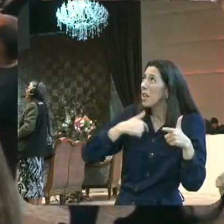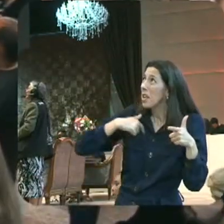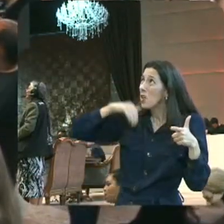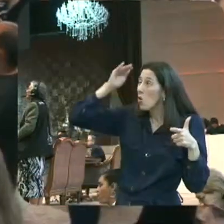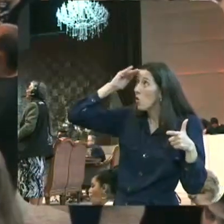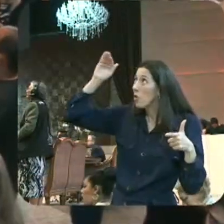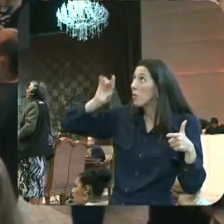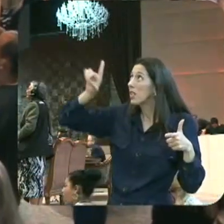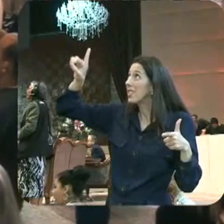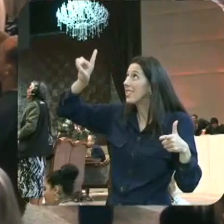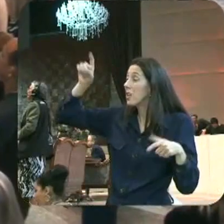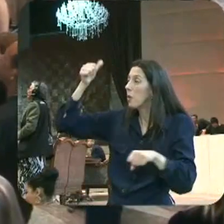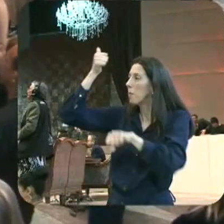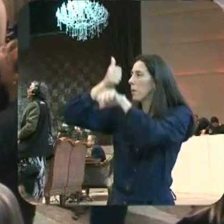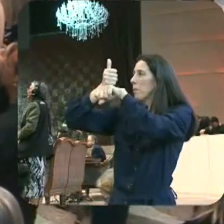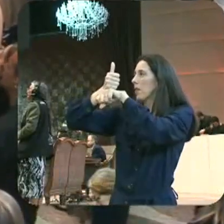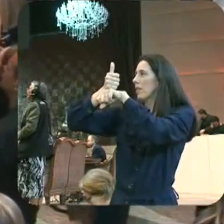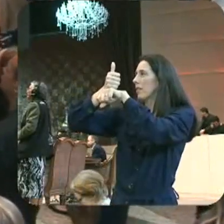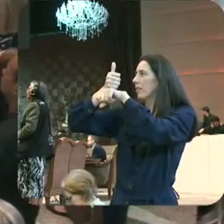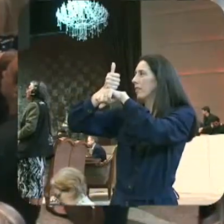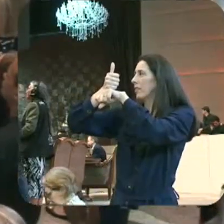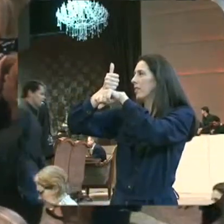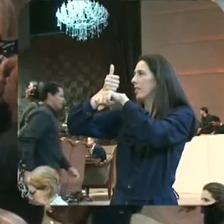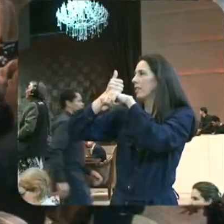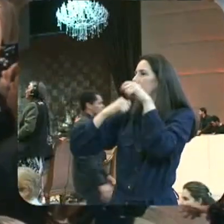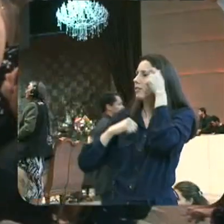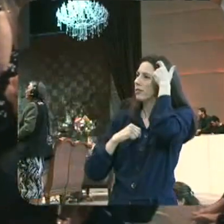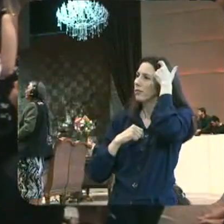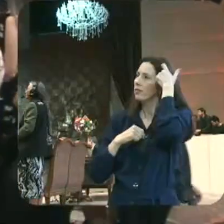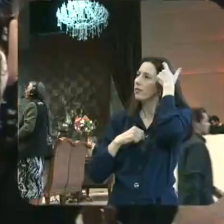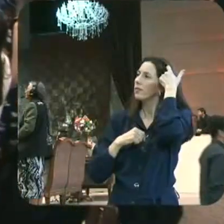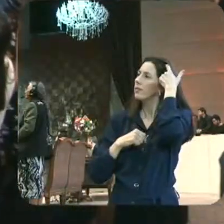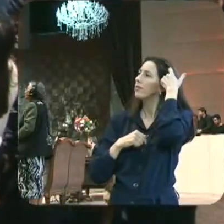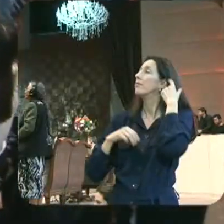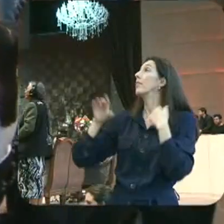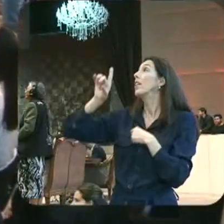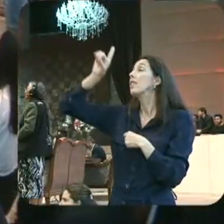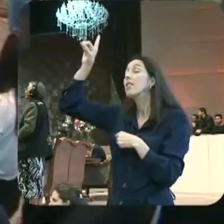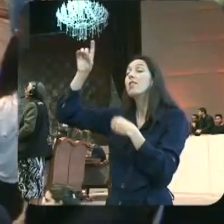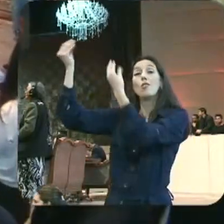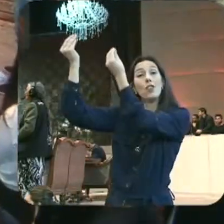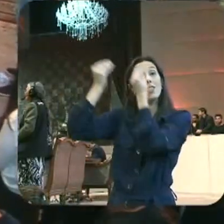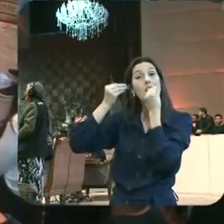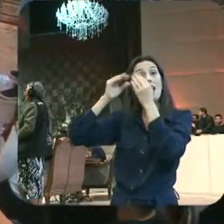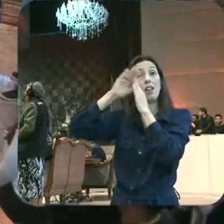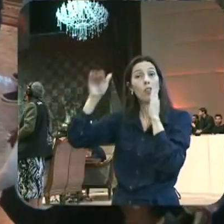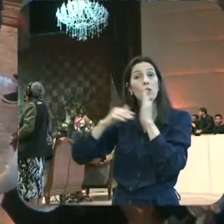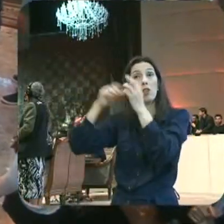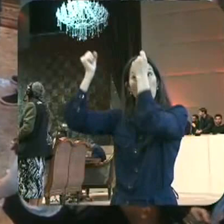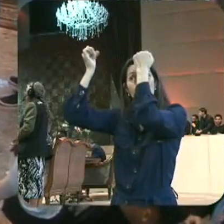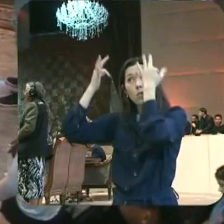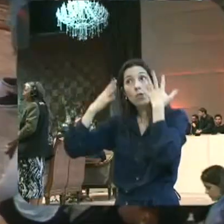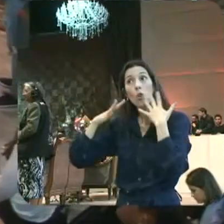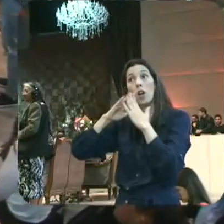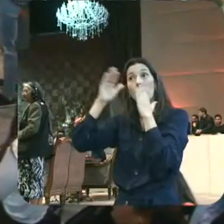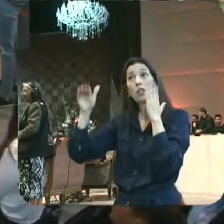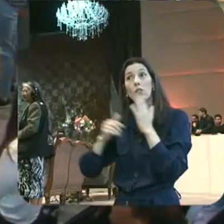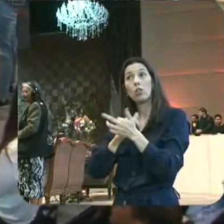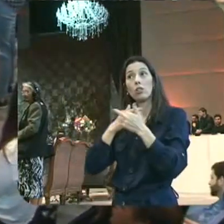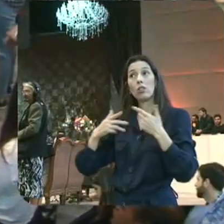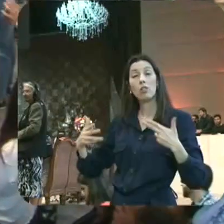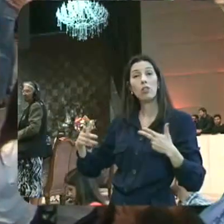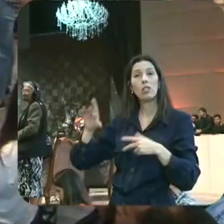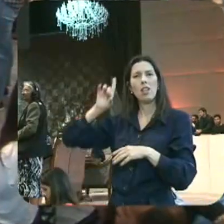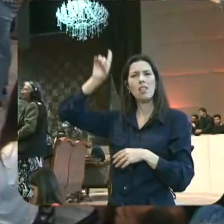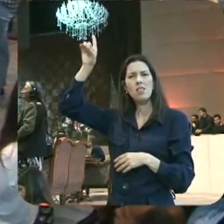jeito, primeiro, Senhor. E a promessa dele é que ele vai acrescentar, vai segurar na mão da gente, vai